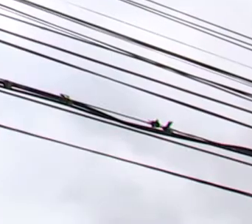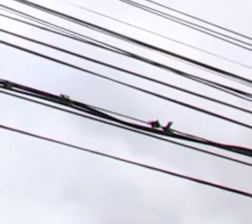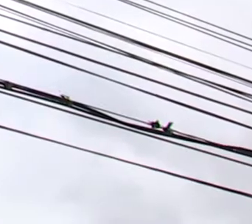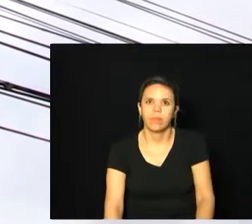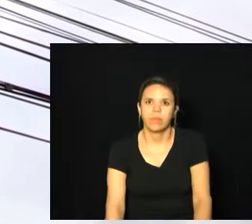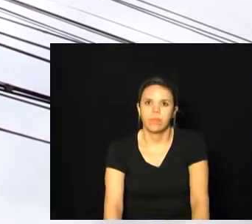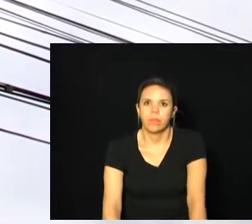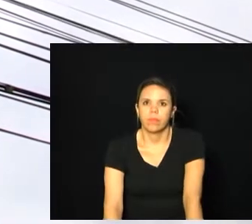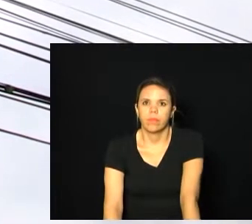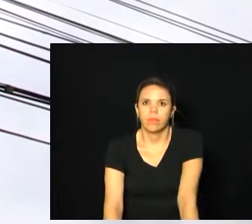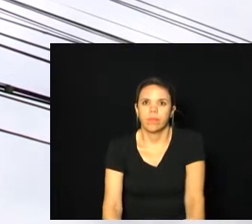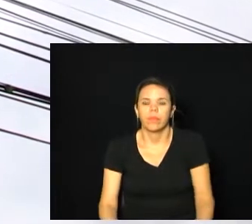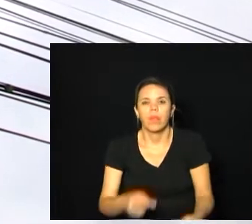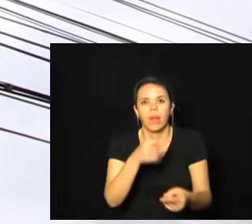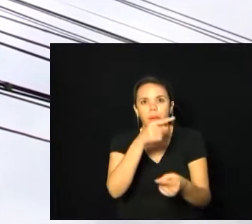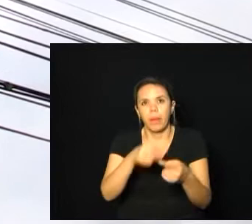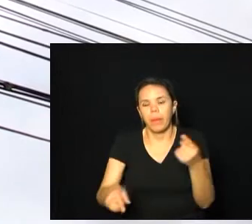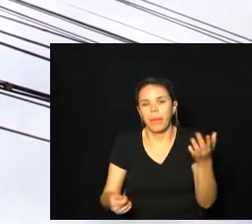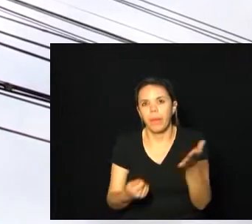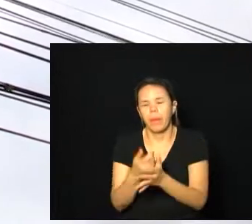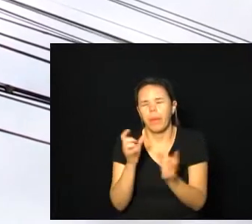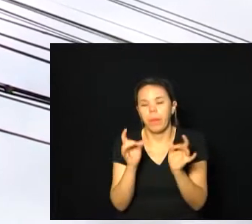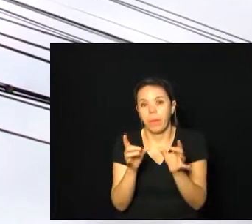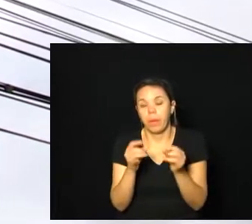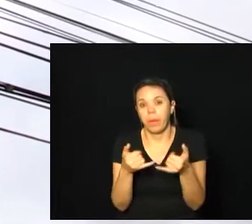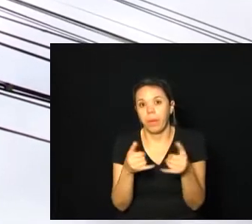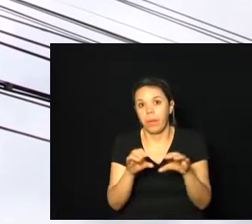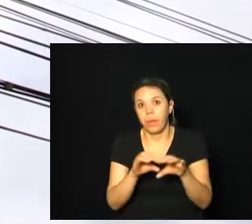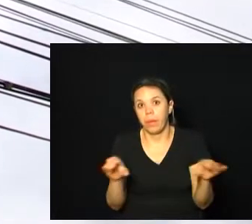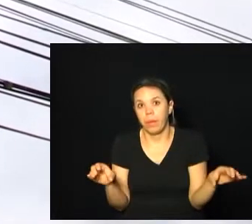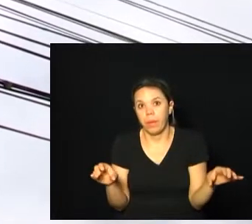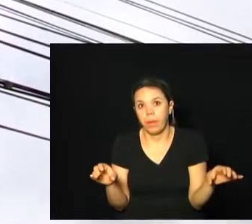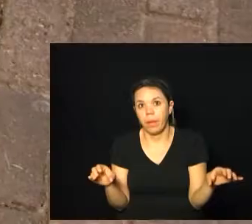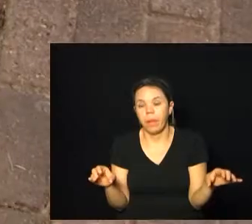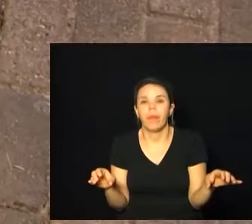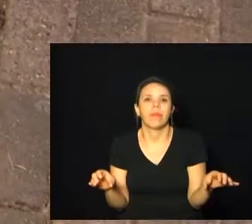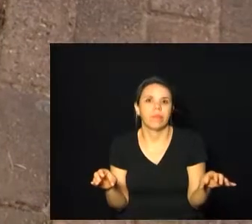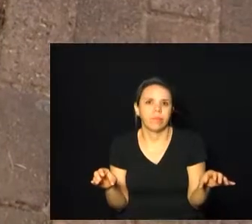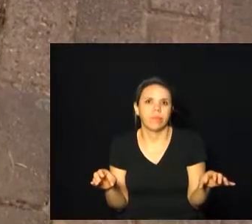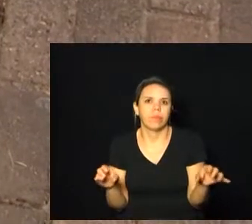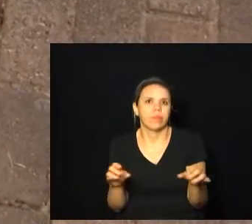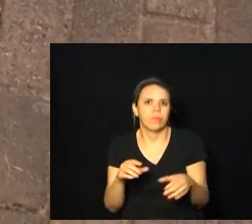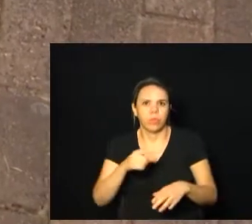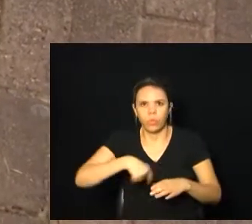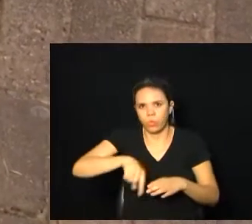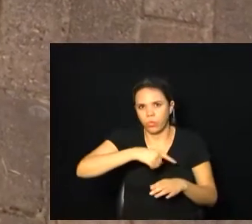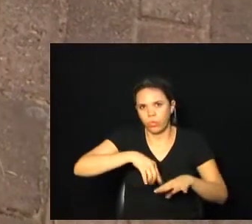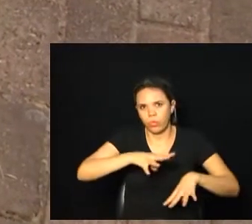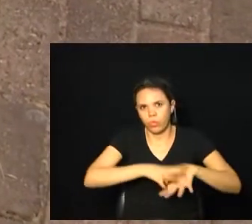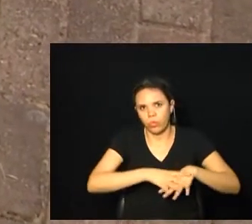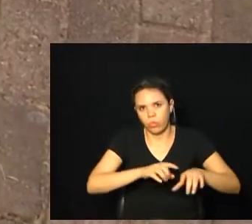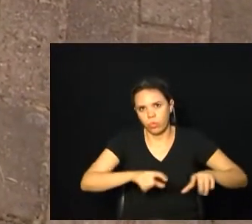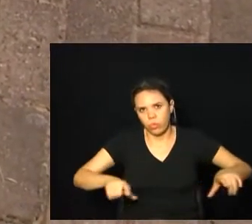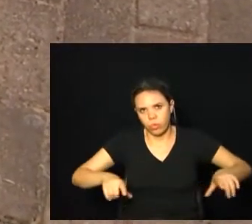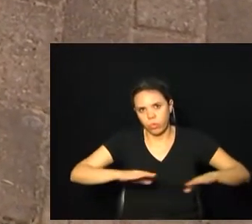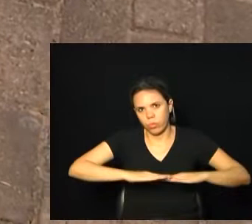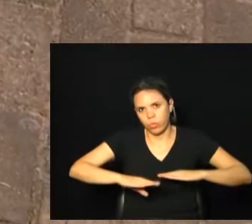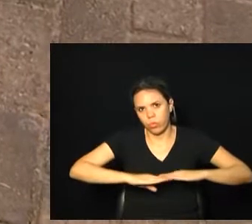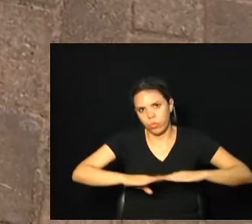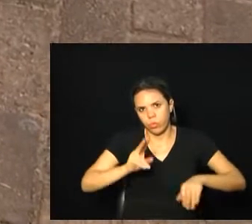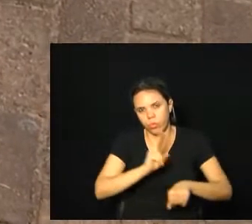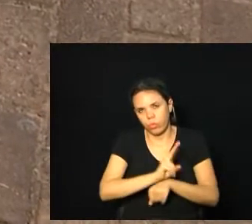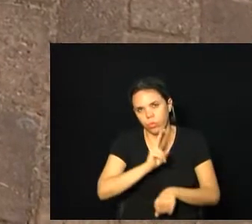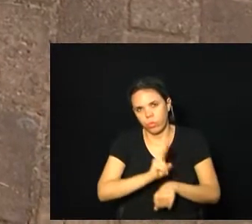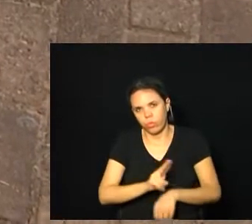É proibido a compra e venda em Campinas de cabos de cobre e de tampas e grades de inspeção e